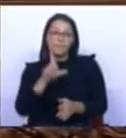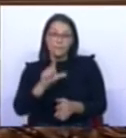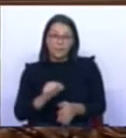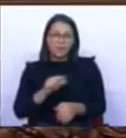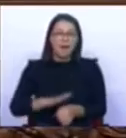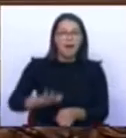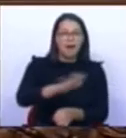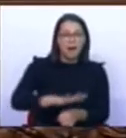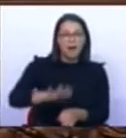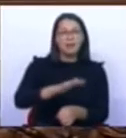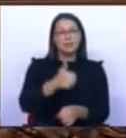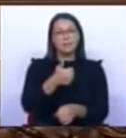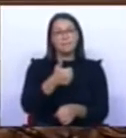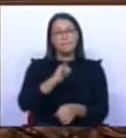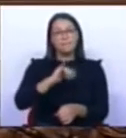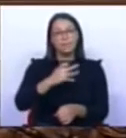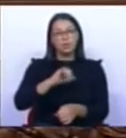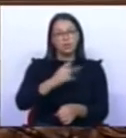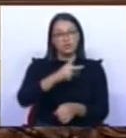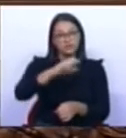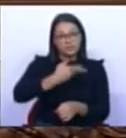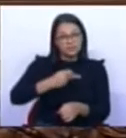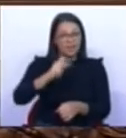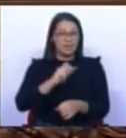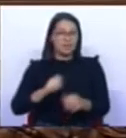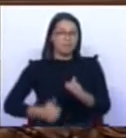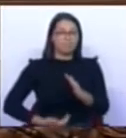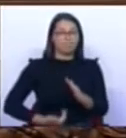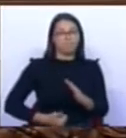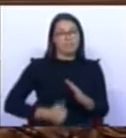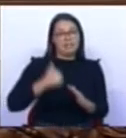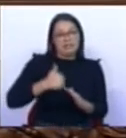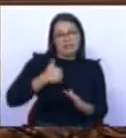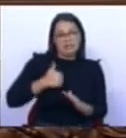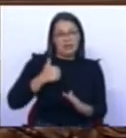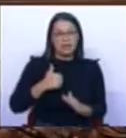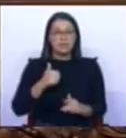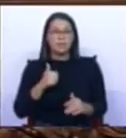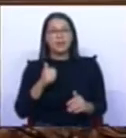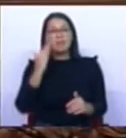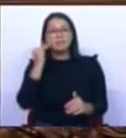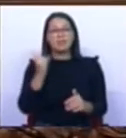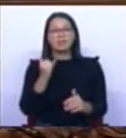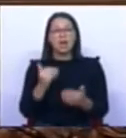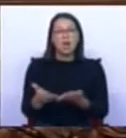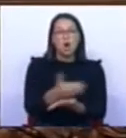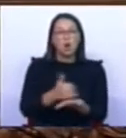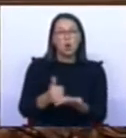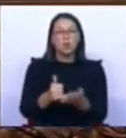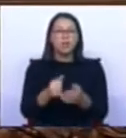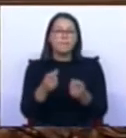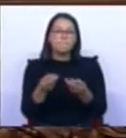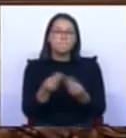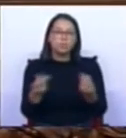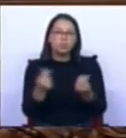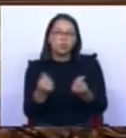áreas de grande biodiversidade e de importância para as populações para alimentar a negociata da extração de lítio. Numa e noutra situação,